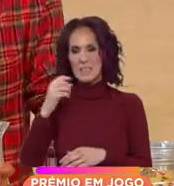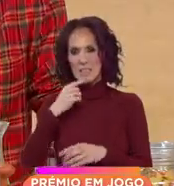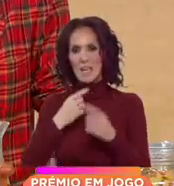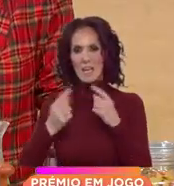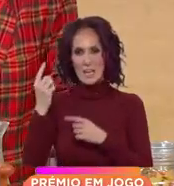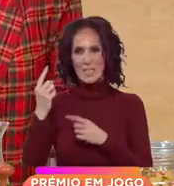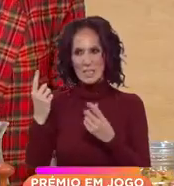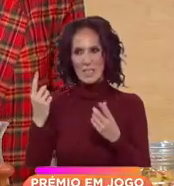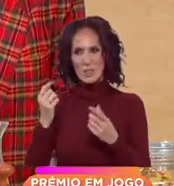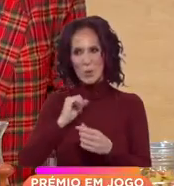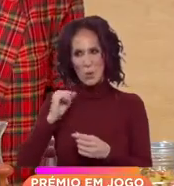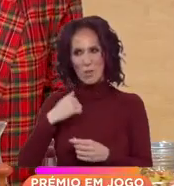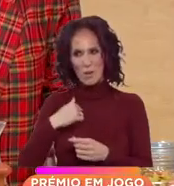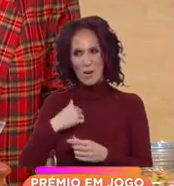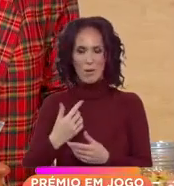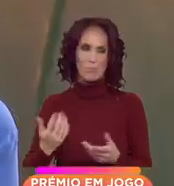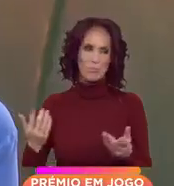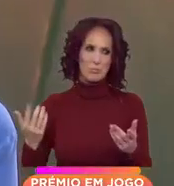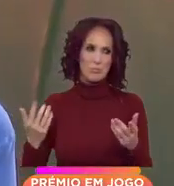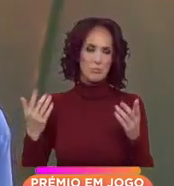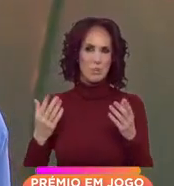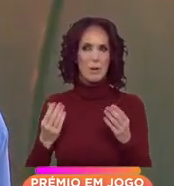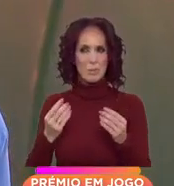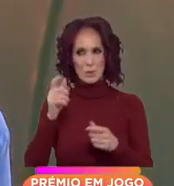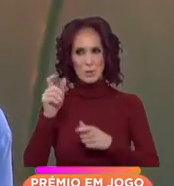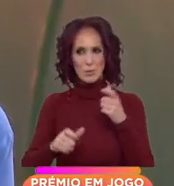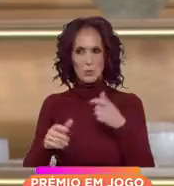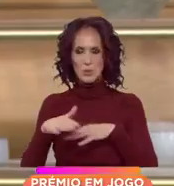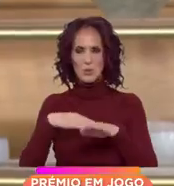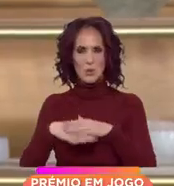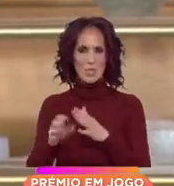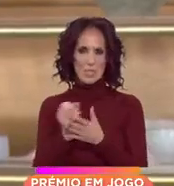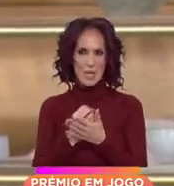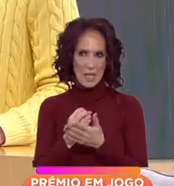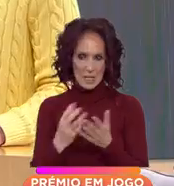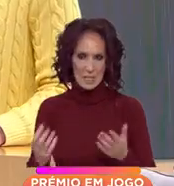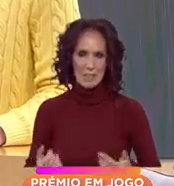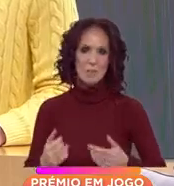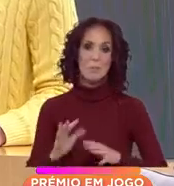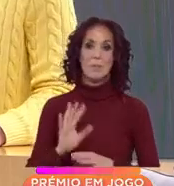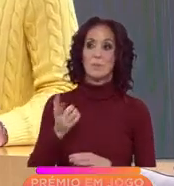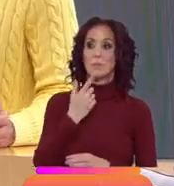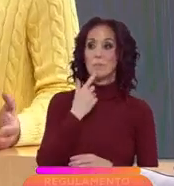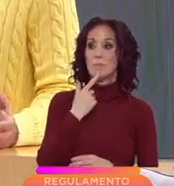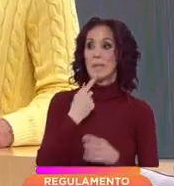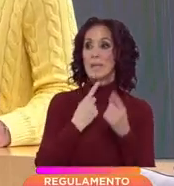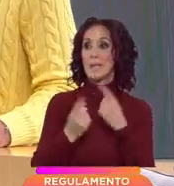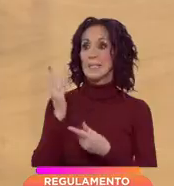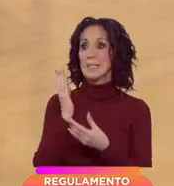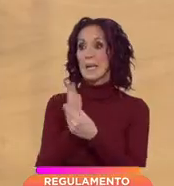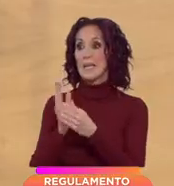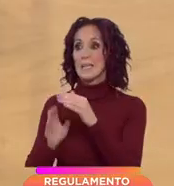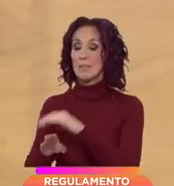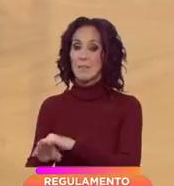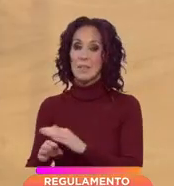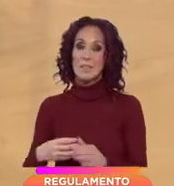nada para fazer. Ainda bem que agora está o Mundial, pode ser que se entretenha. Mas só, Liliana, quando se percebe que são arquivadas ou que têm sem efeito,